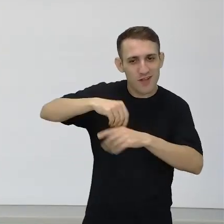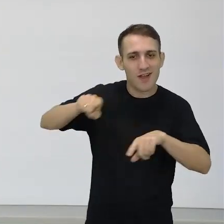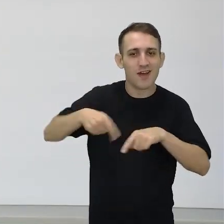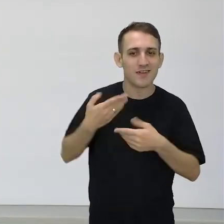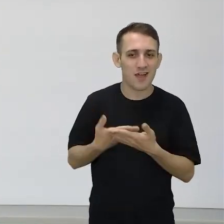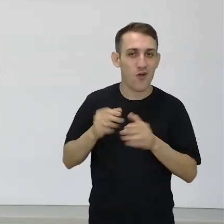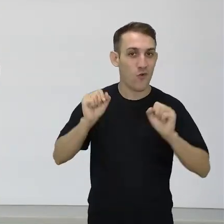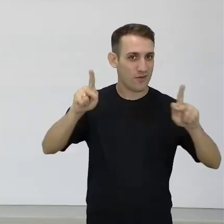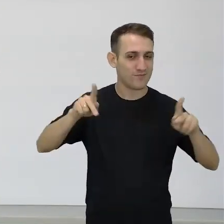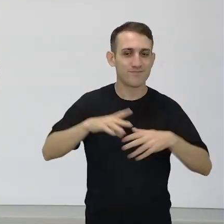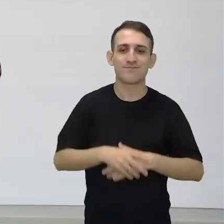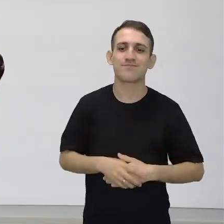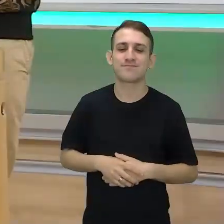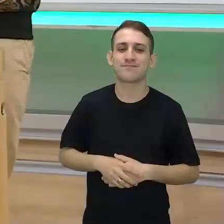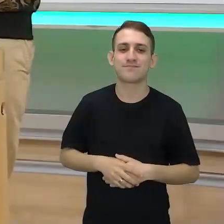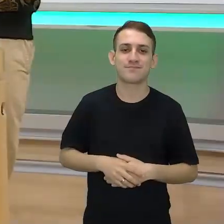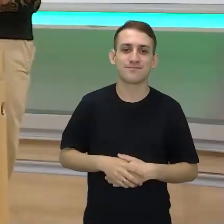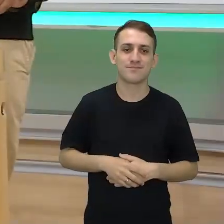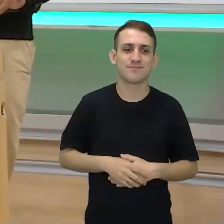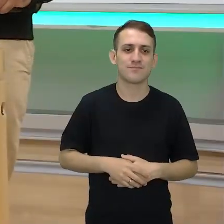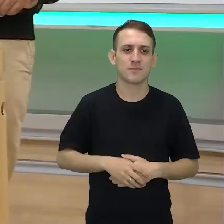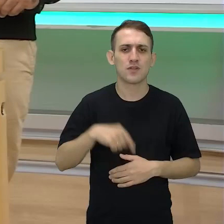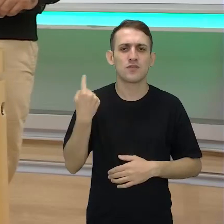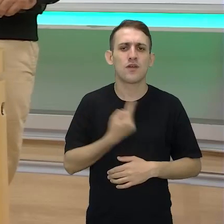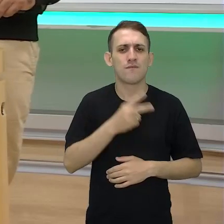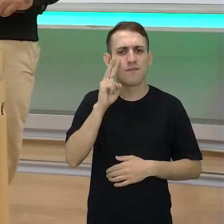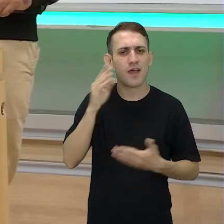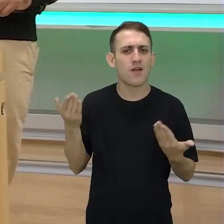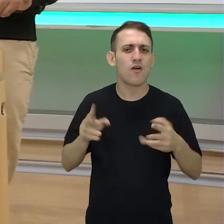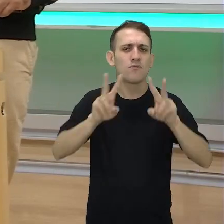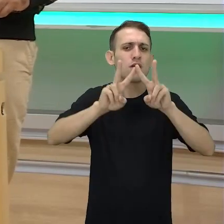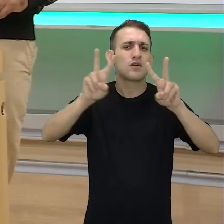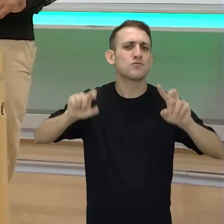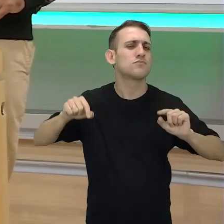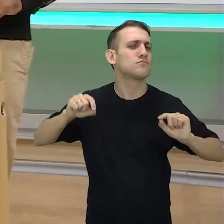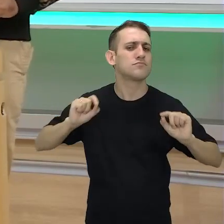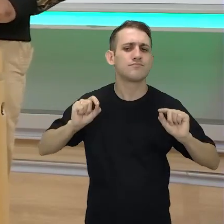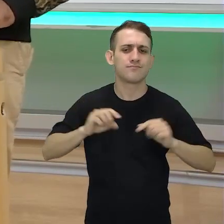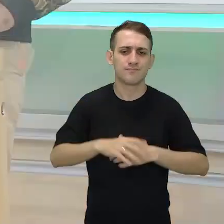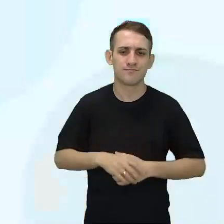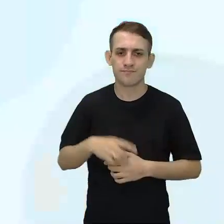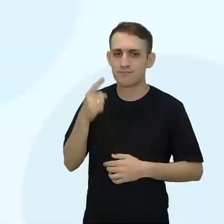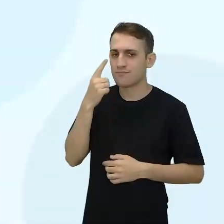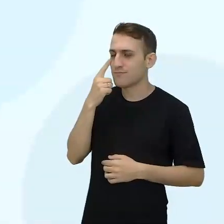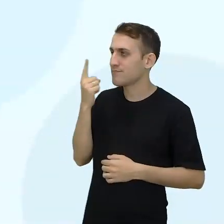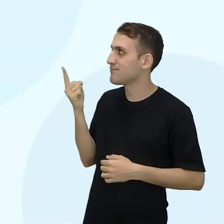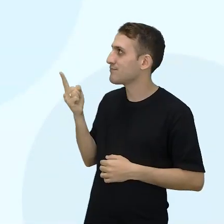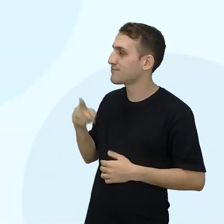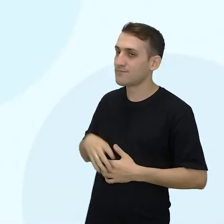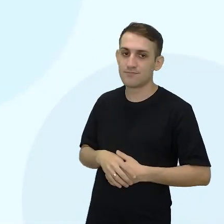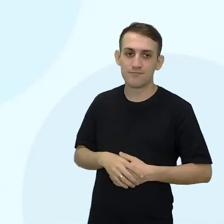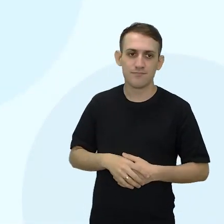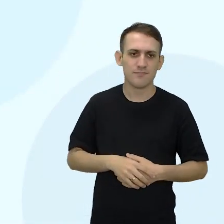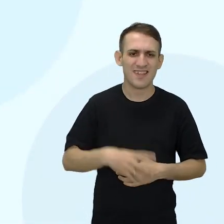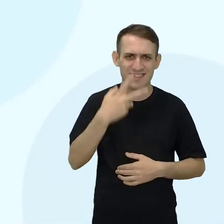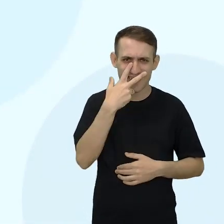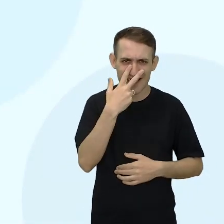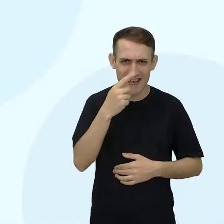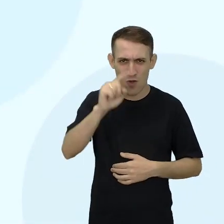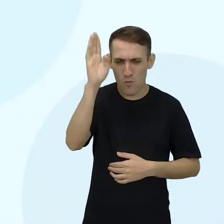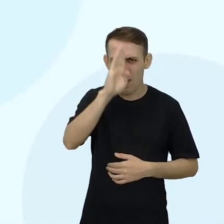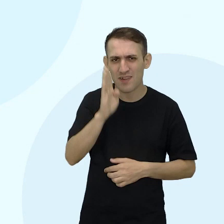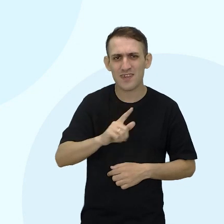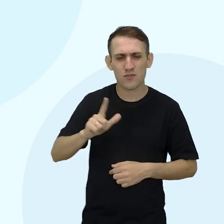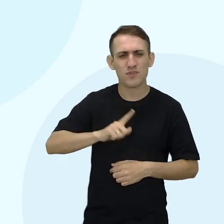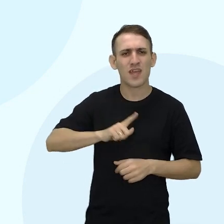aula, tudo bem? Muito bem. Vamos ver aqui sobre o que nós iremos falar. Vamos lá, olha aqui na tela. Será que o Brasil